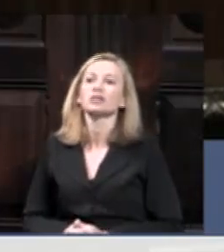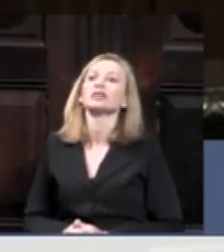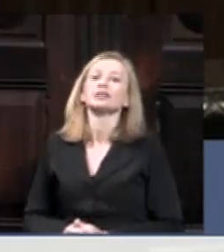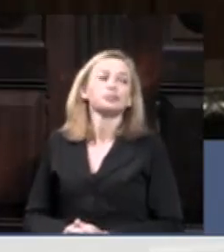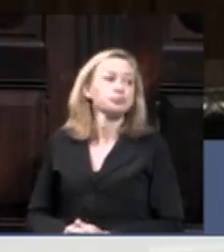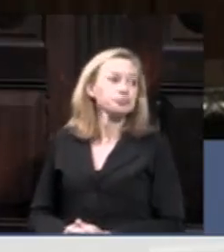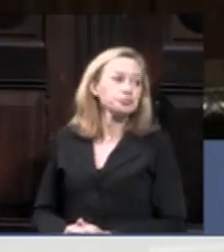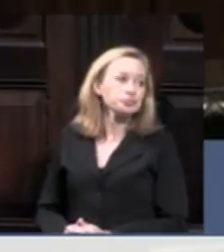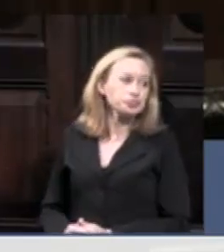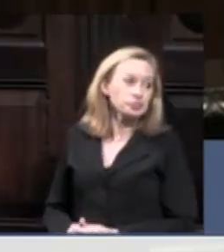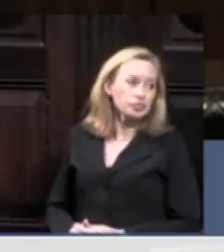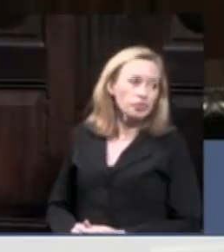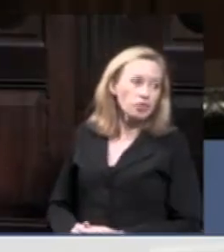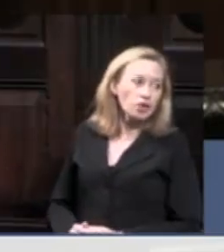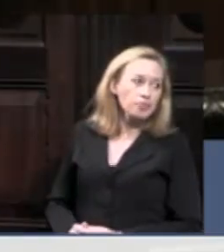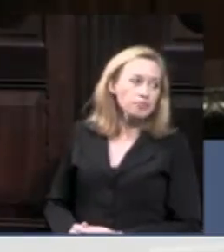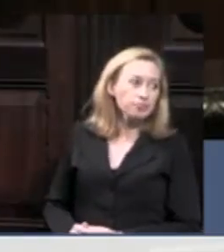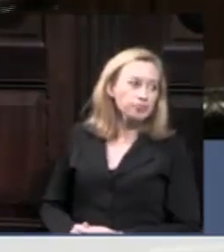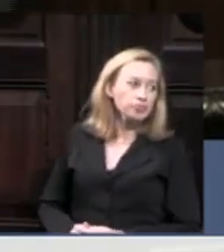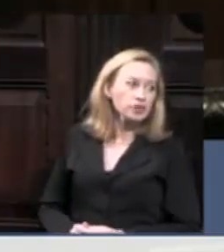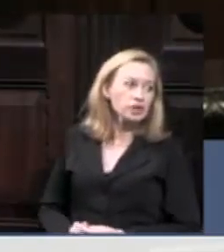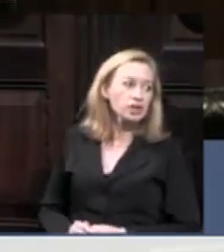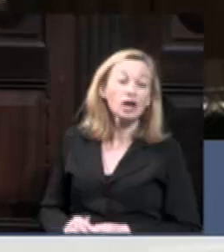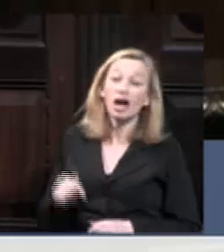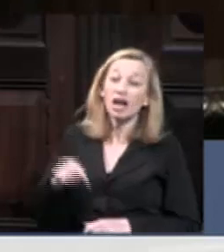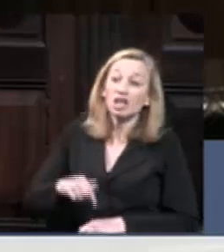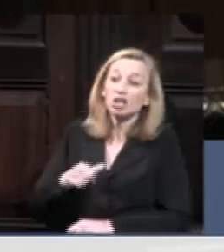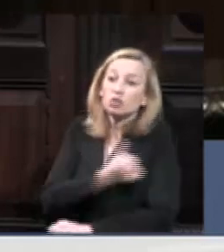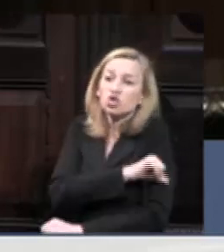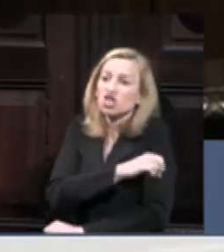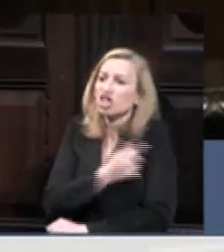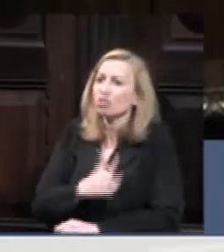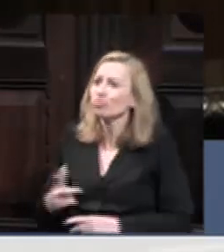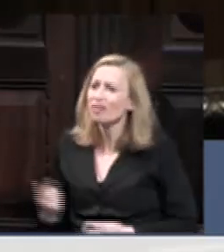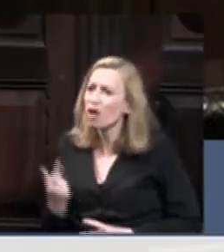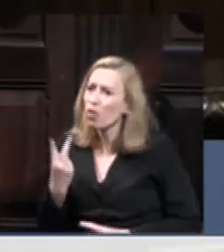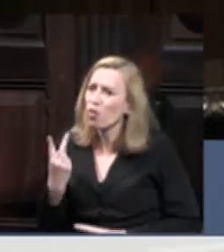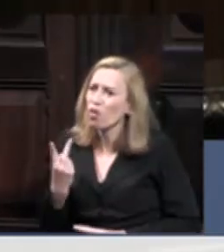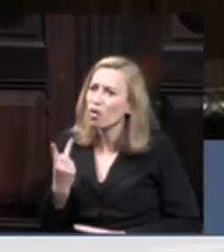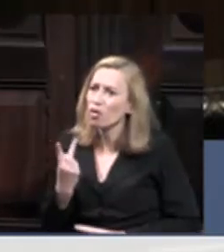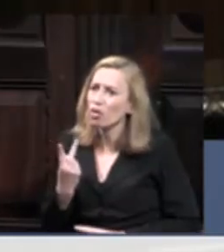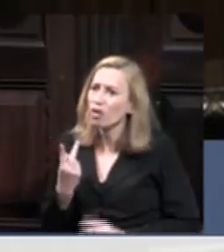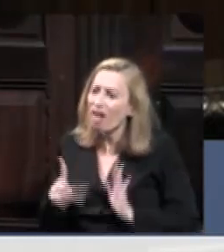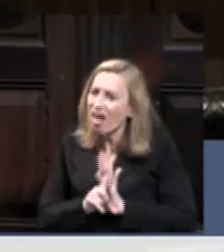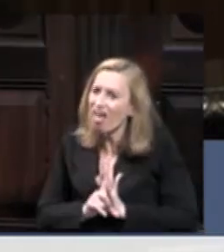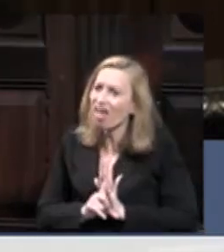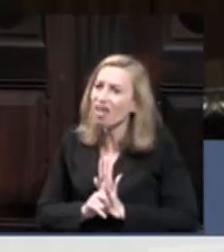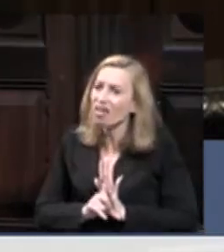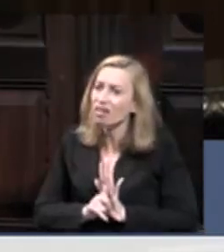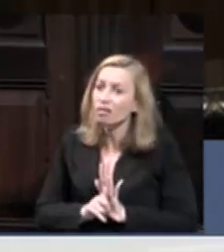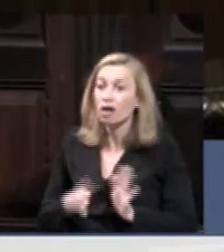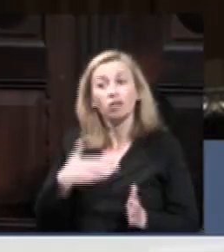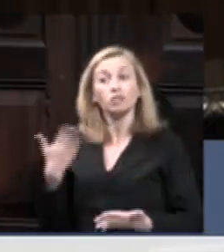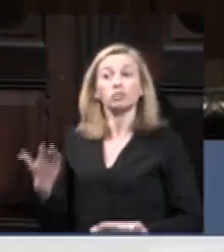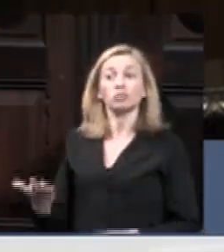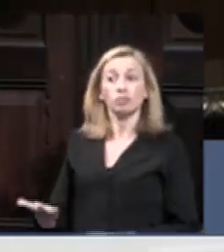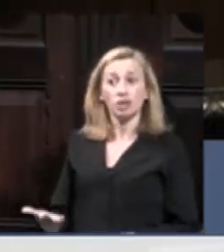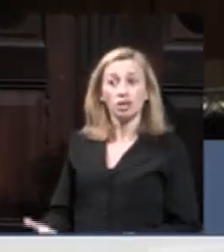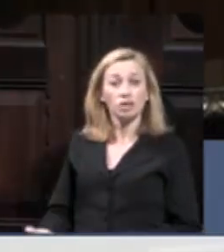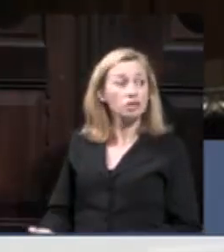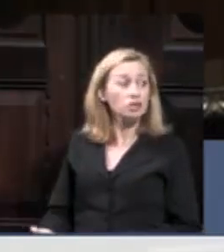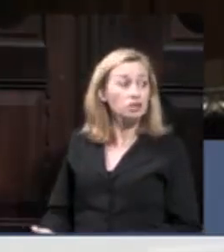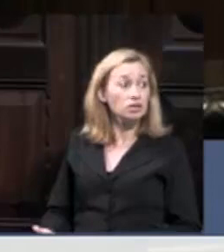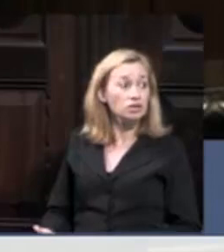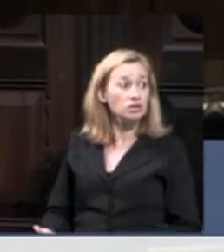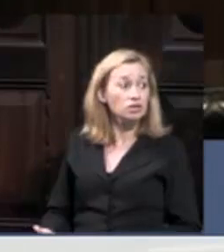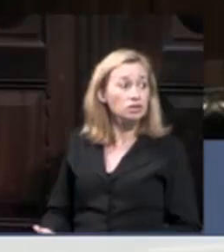dispositivos constitucionais promulgados pela Casa. Aqui no Rio de Janeiro não tem valor. É realmente impressionante. Então, isso vale